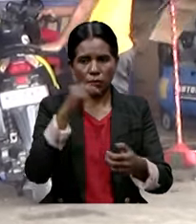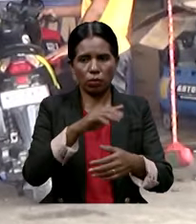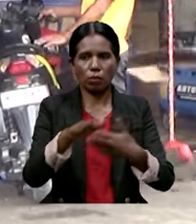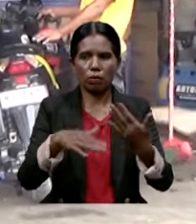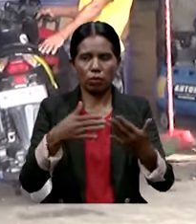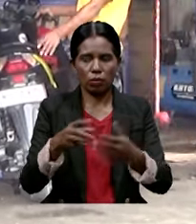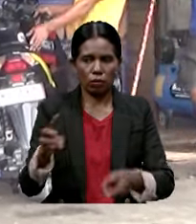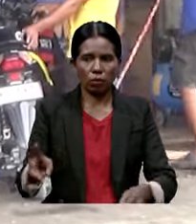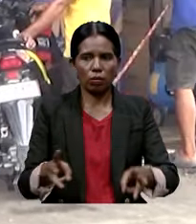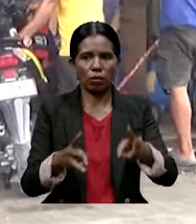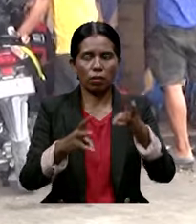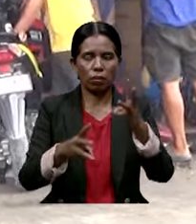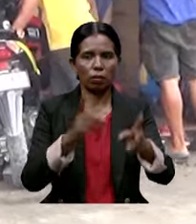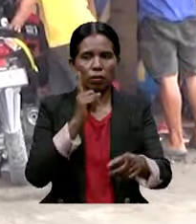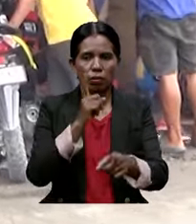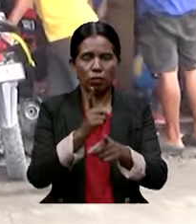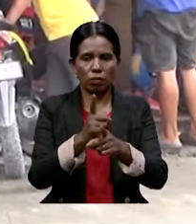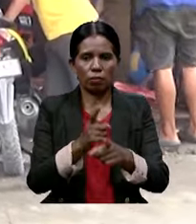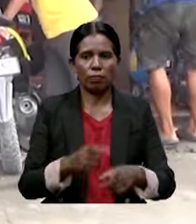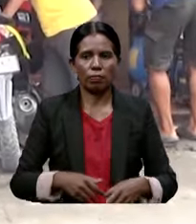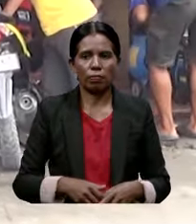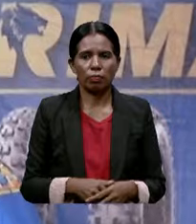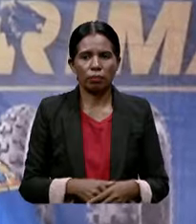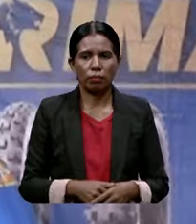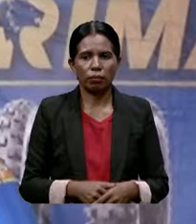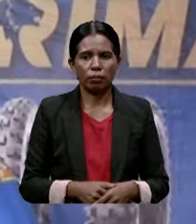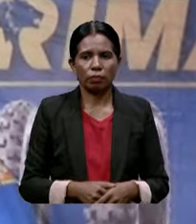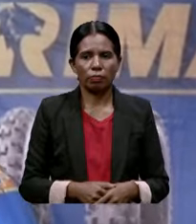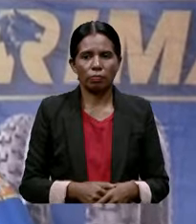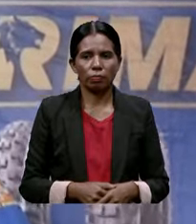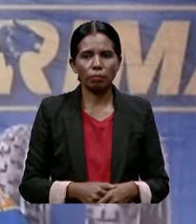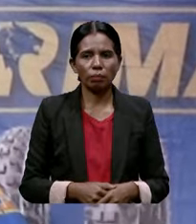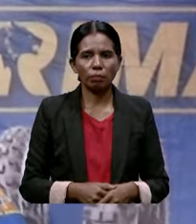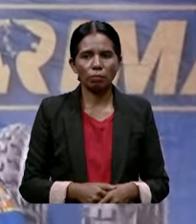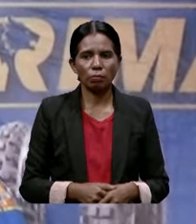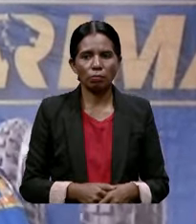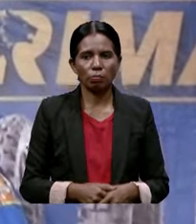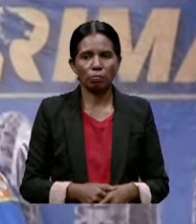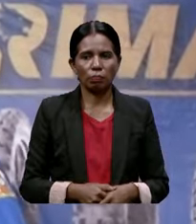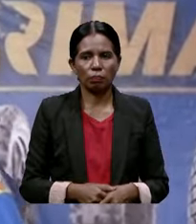rodalang nebe próprio los no justo. Abraão Amaral, Rafael dos Reis, GMN.